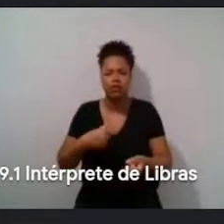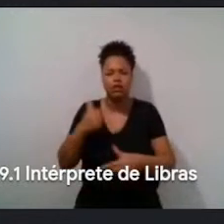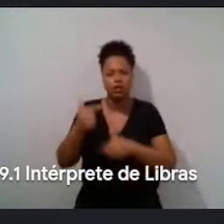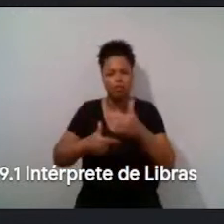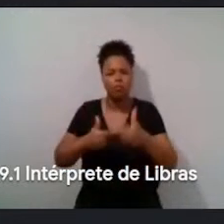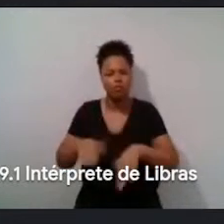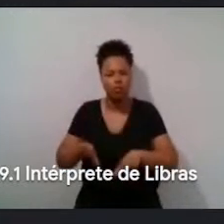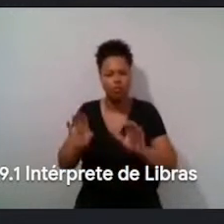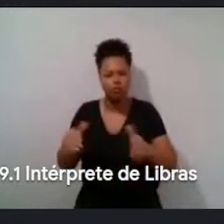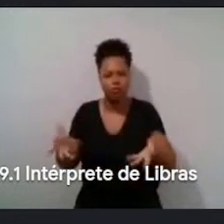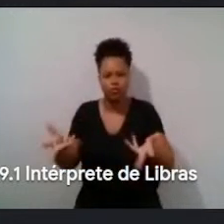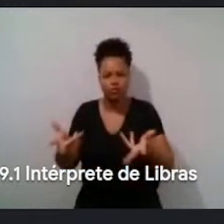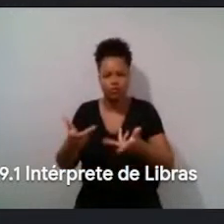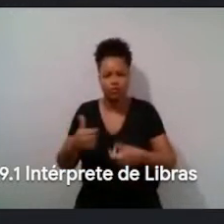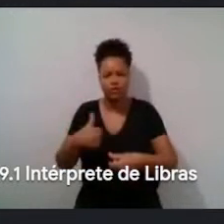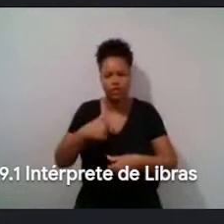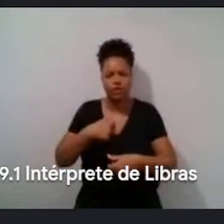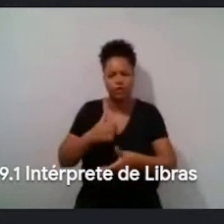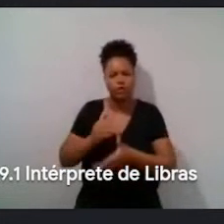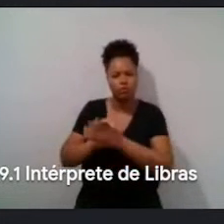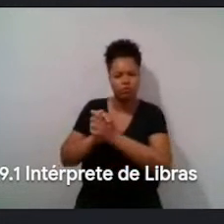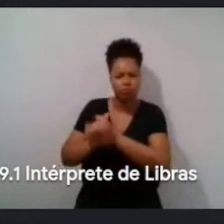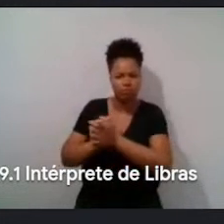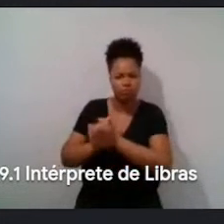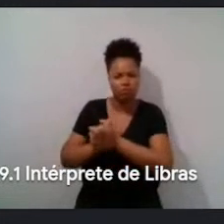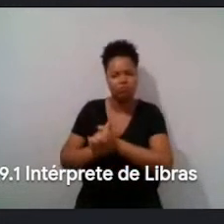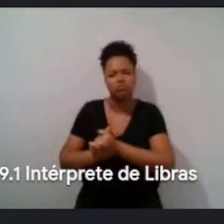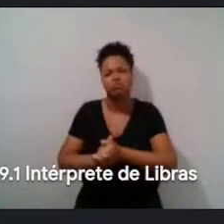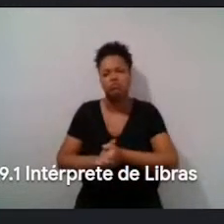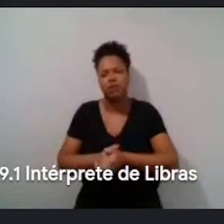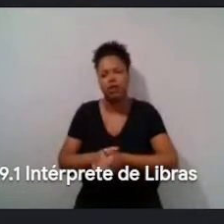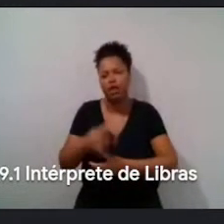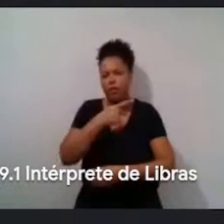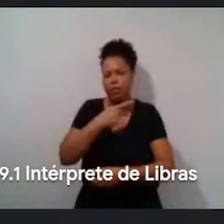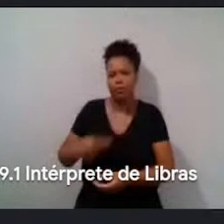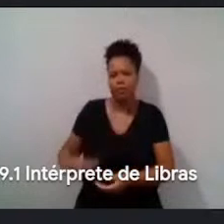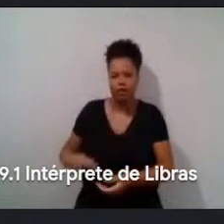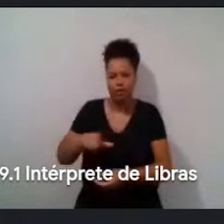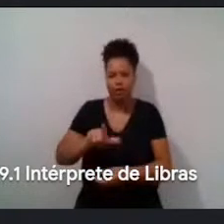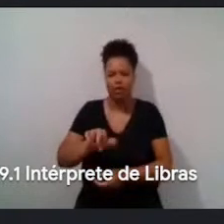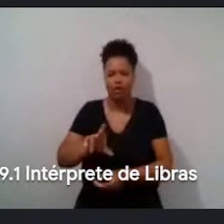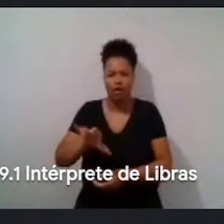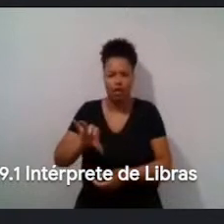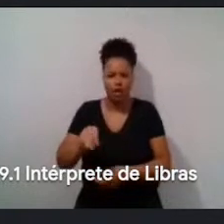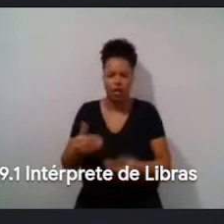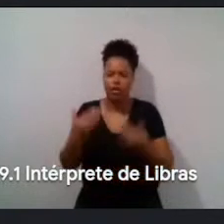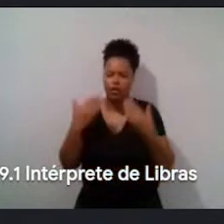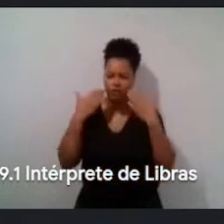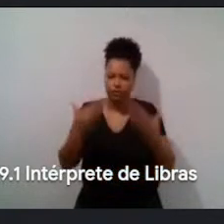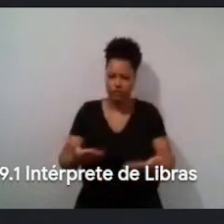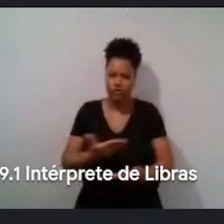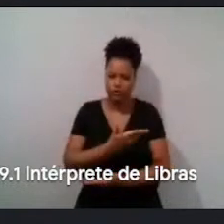os agradecimentos dessa corte, e eu faço no meu nome, que à época era o presidente, o doutor Lau, de público. Obrigado.